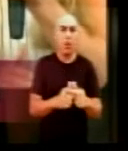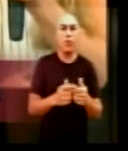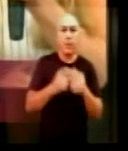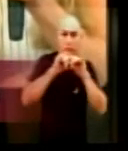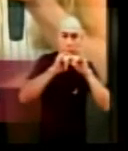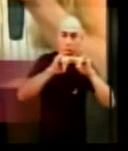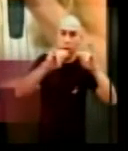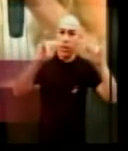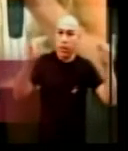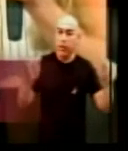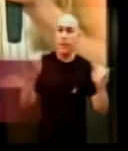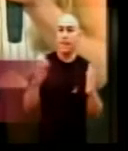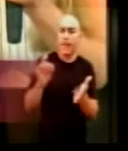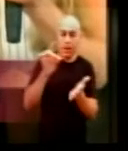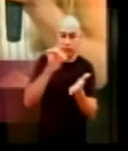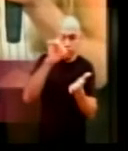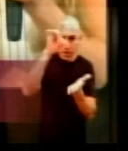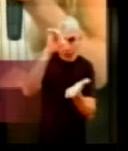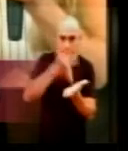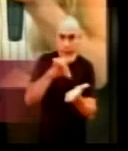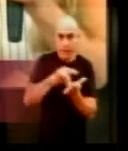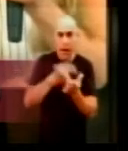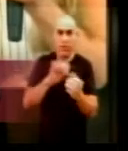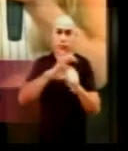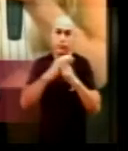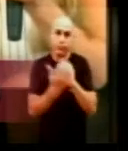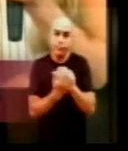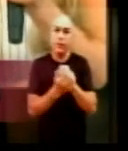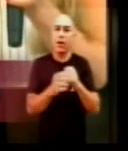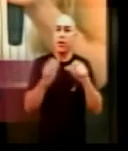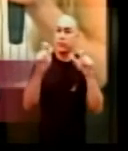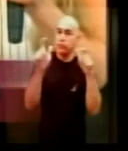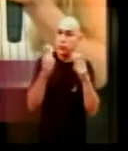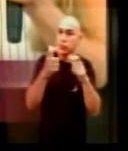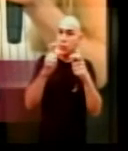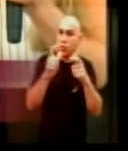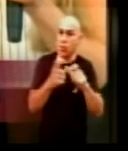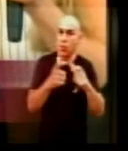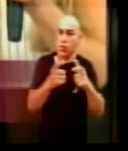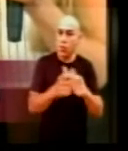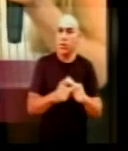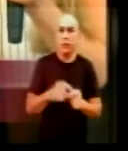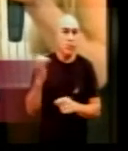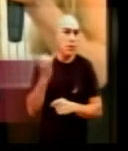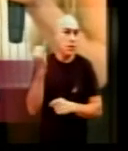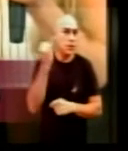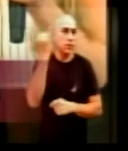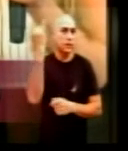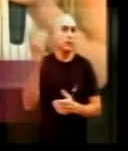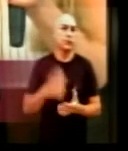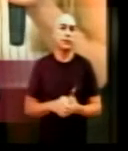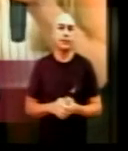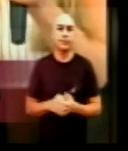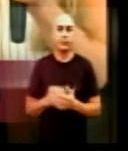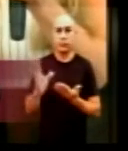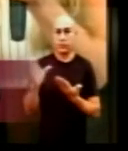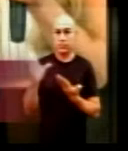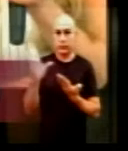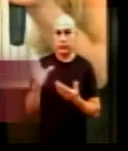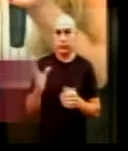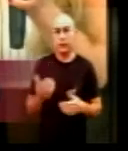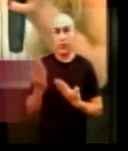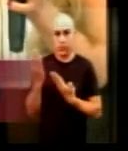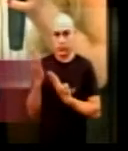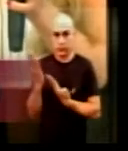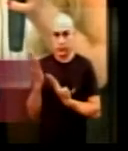e dos casos confirmados a gente está vendo aí uma leve tendência de redução, o que é bastante importante. Próximo. O